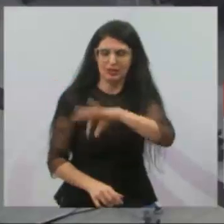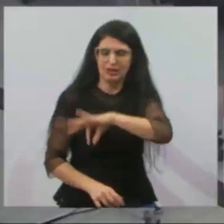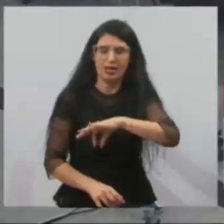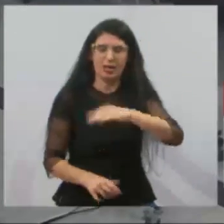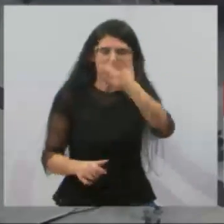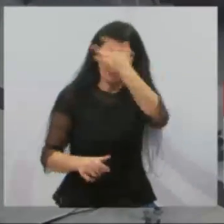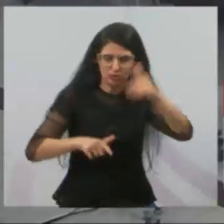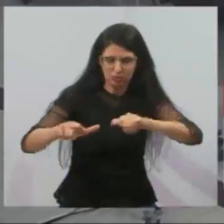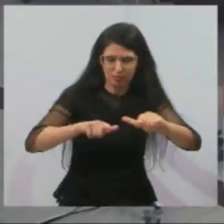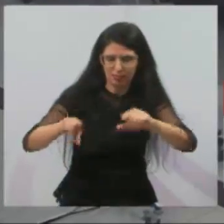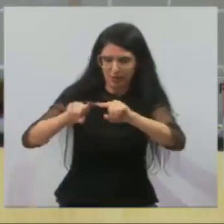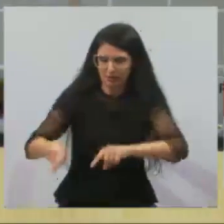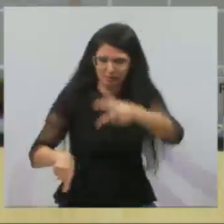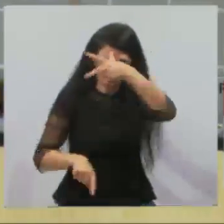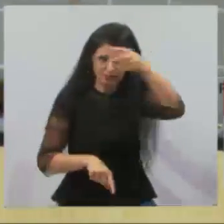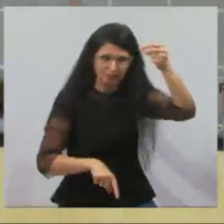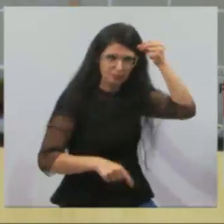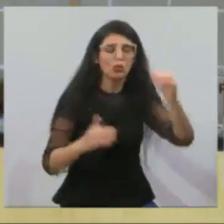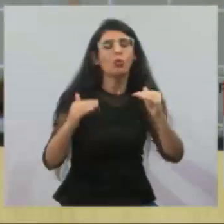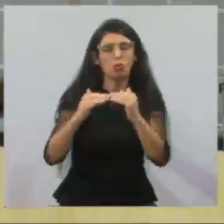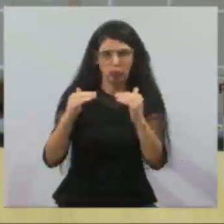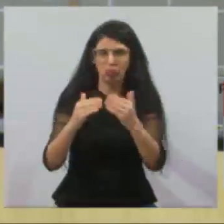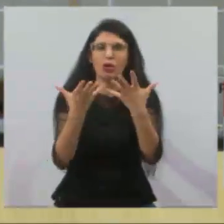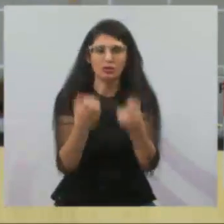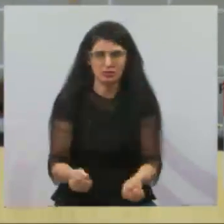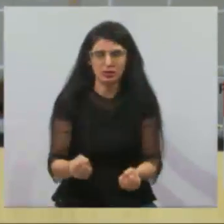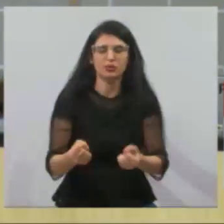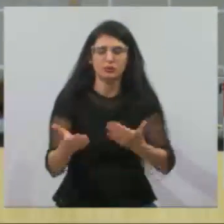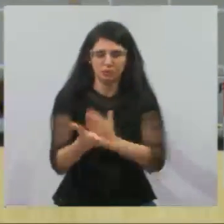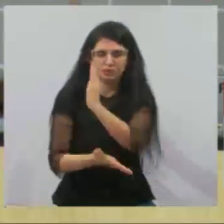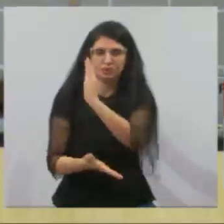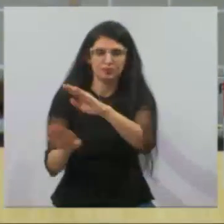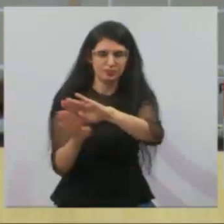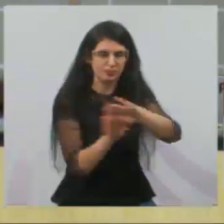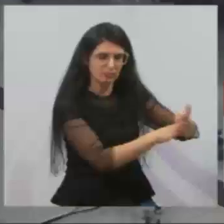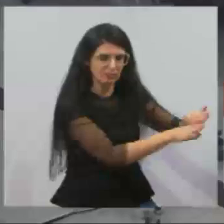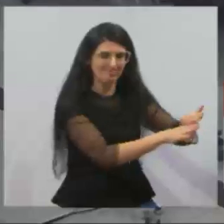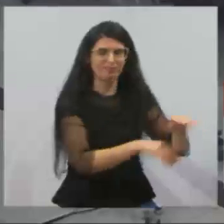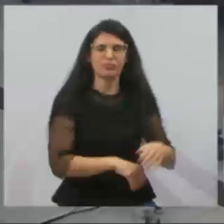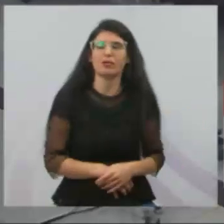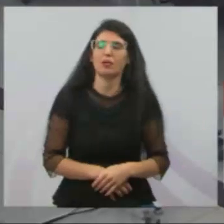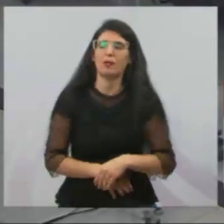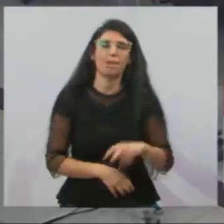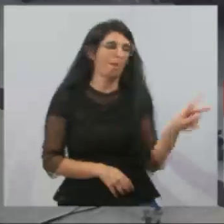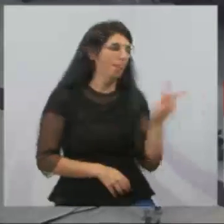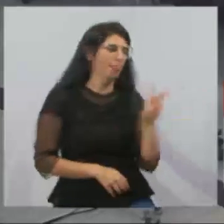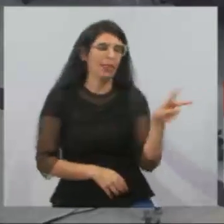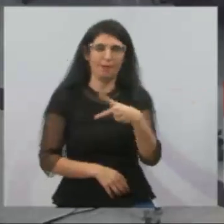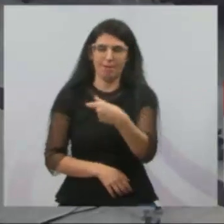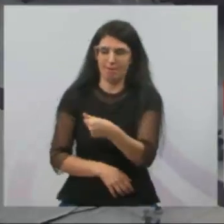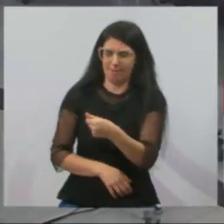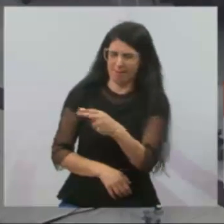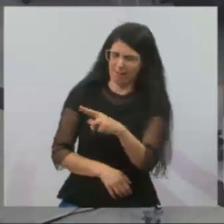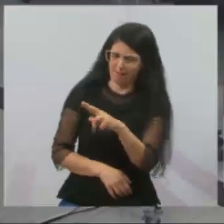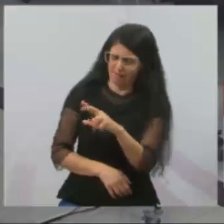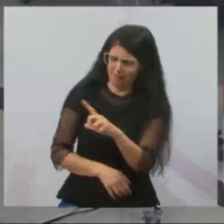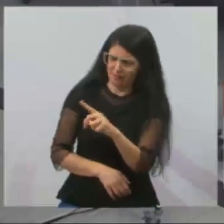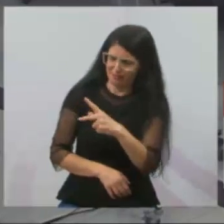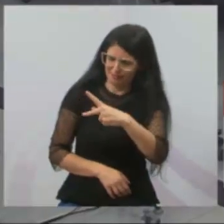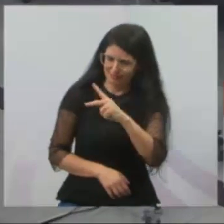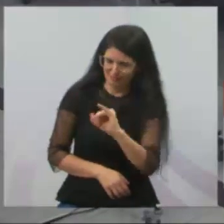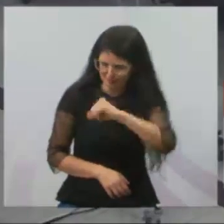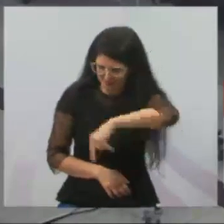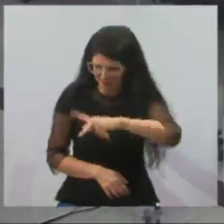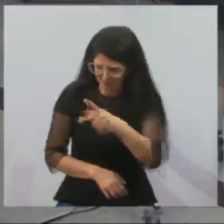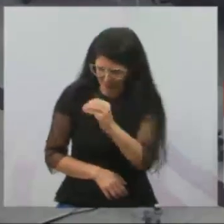Como vota o vereador Paulinho dos Condutores? Só para justificar, senhor presidente, com toda a responsabilidade, toda a clareza, né,